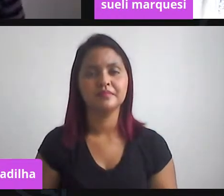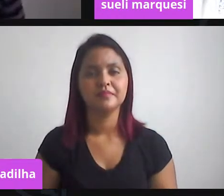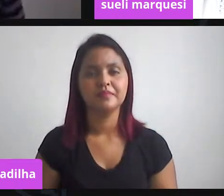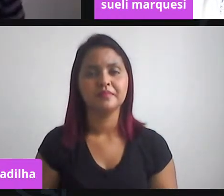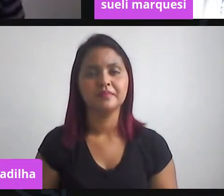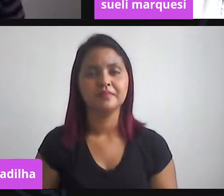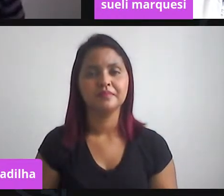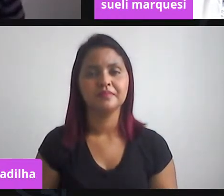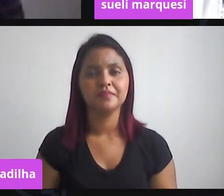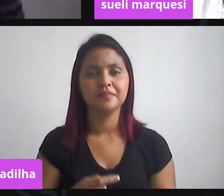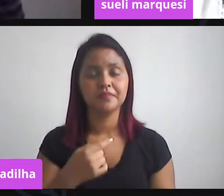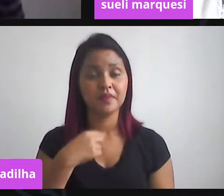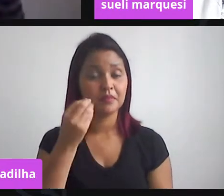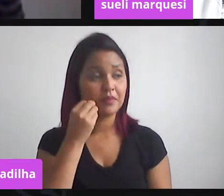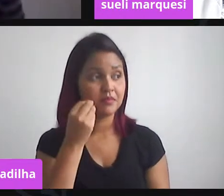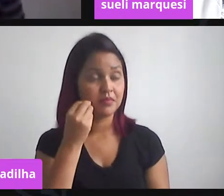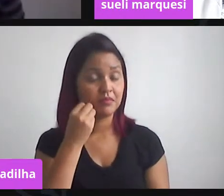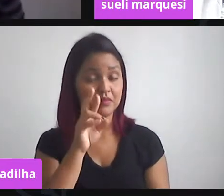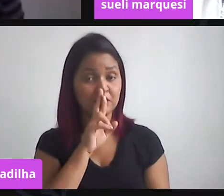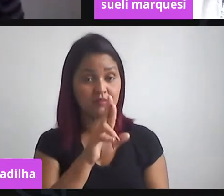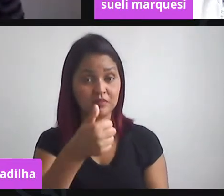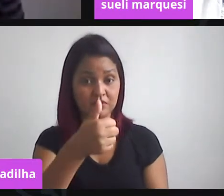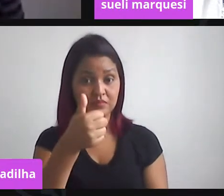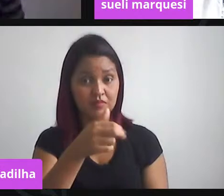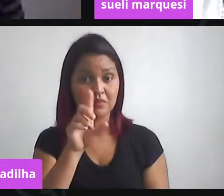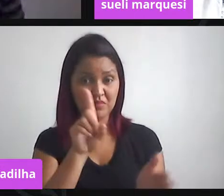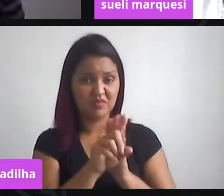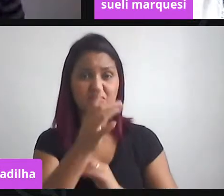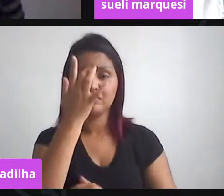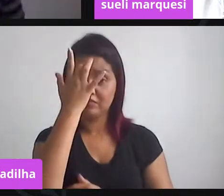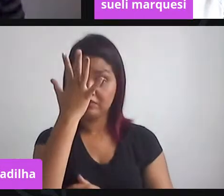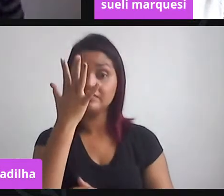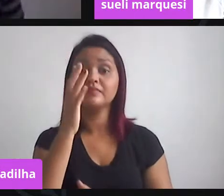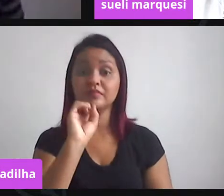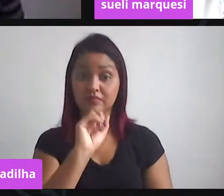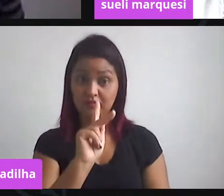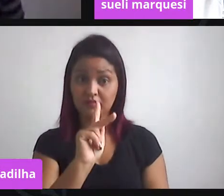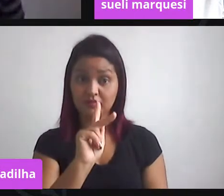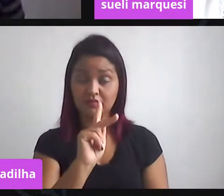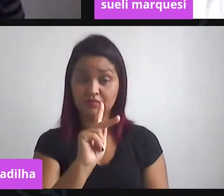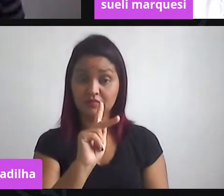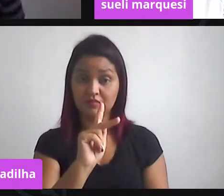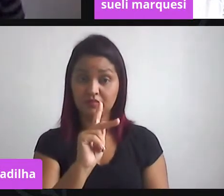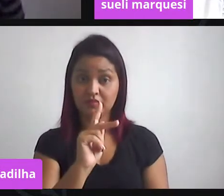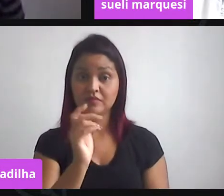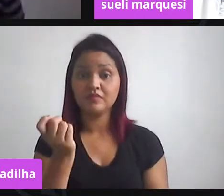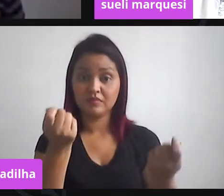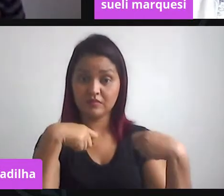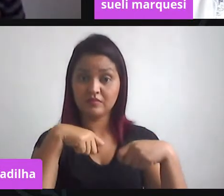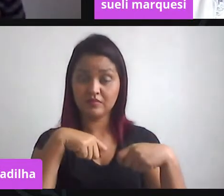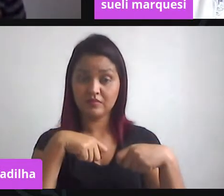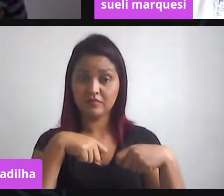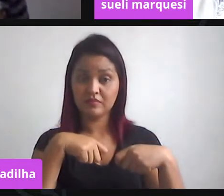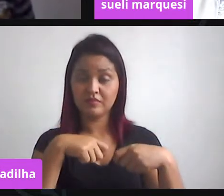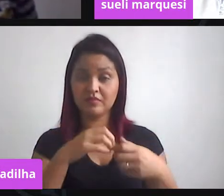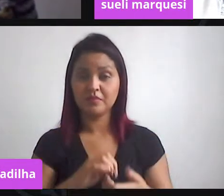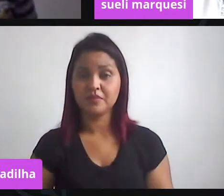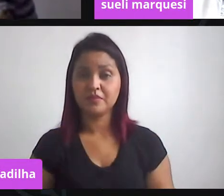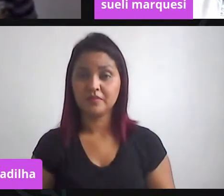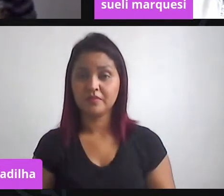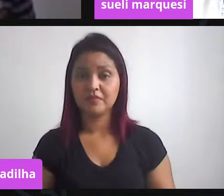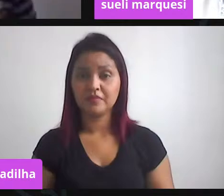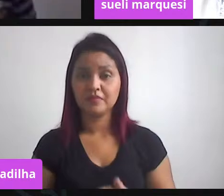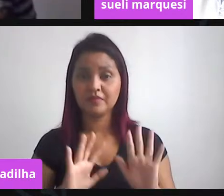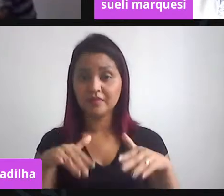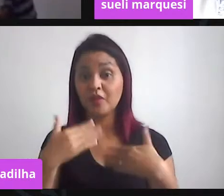Eu vou tentar, vou responder a primeira pergunta, tá bom? Que é mais fácil, tá bom, Jenny Cleide? Pode ser? Então, a pergunta do